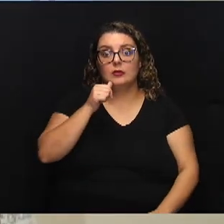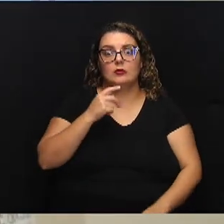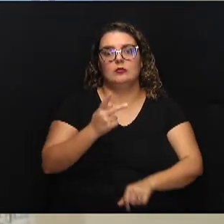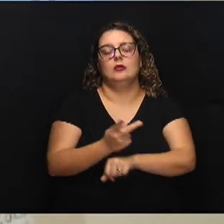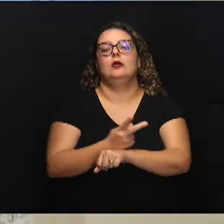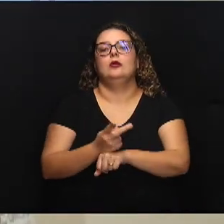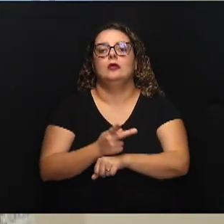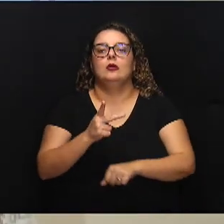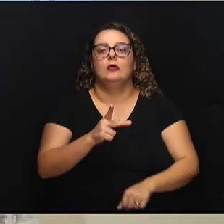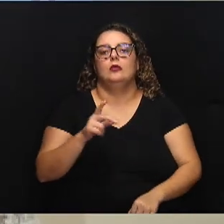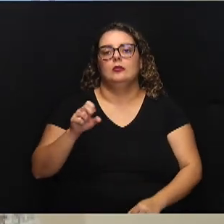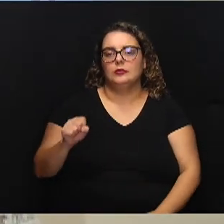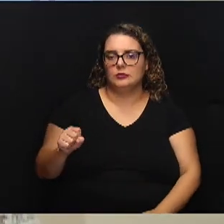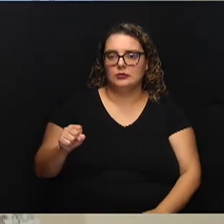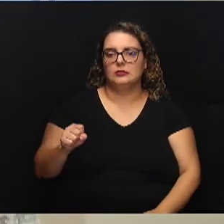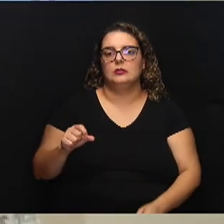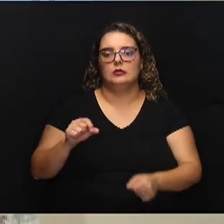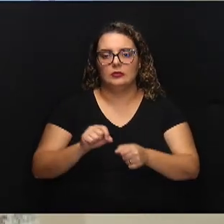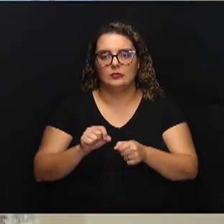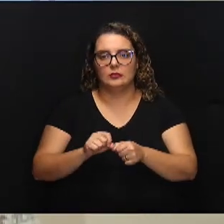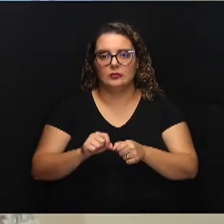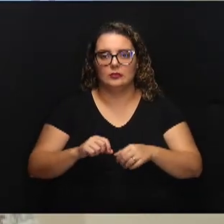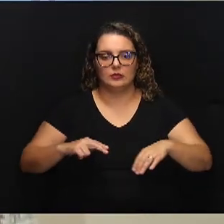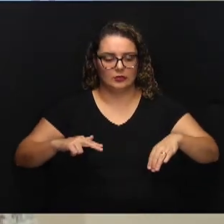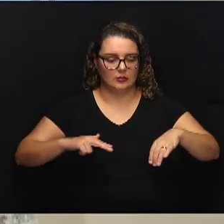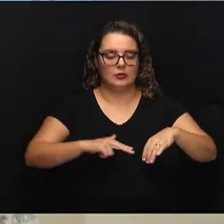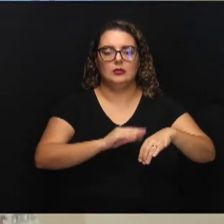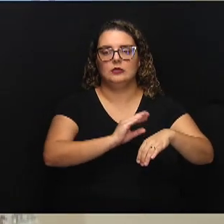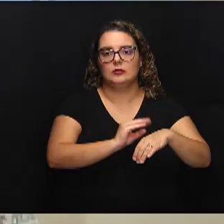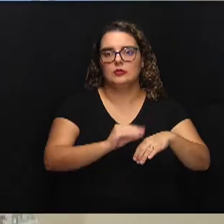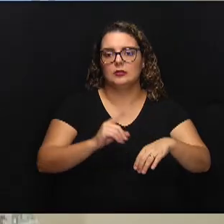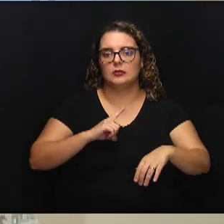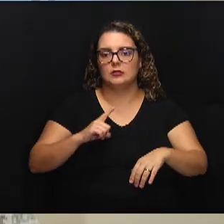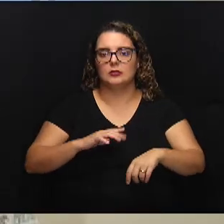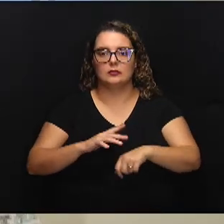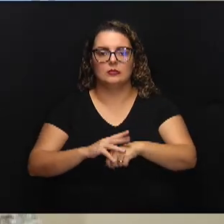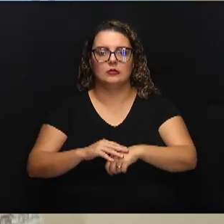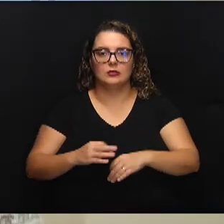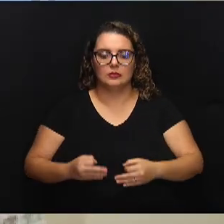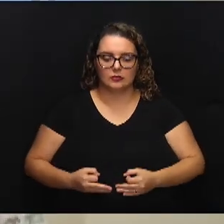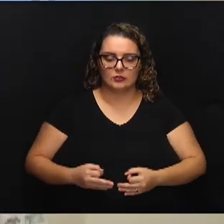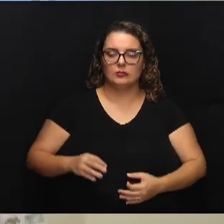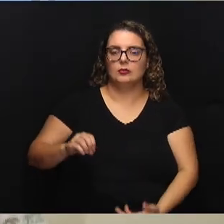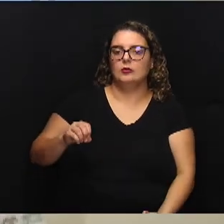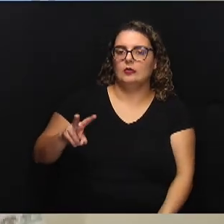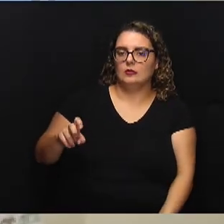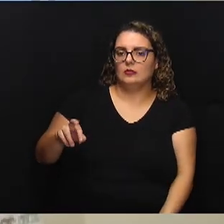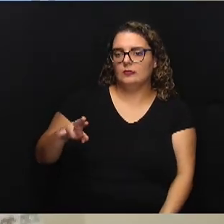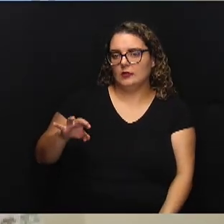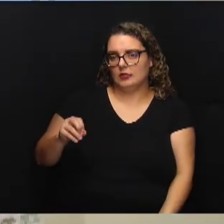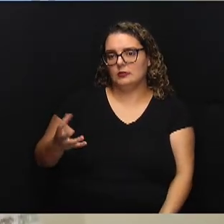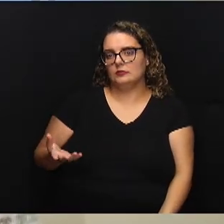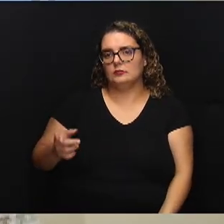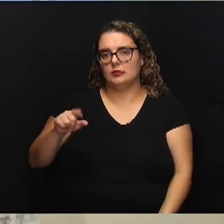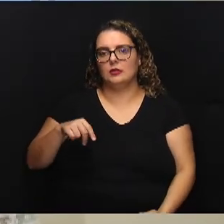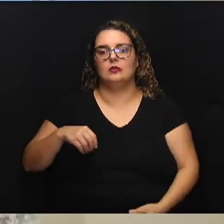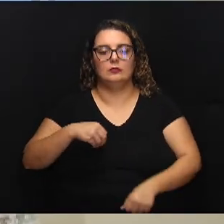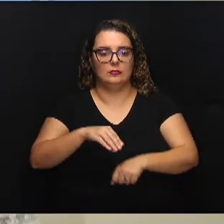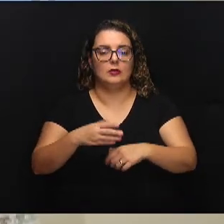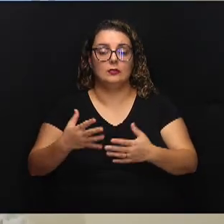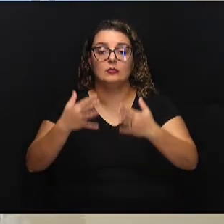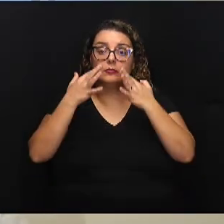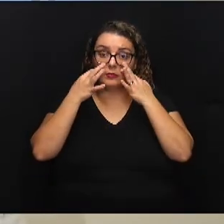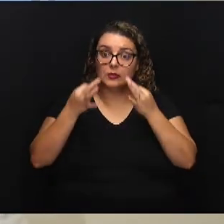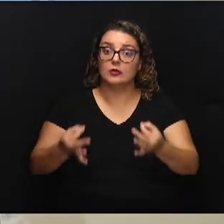no pronto-socorro fazerem uma tomografia e descobrirem que tem uma doença do ovário, por exemplo. Então, assim, essa é uma dica, né? Preste